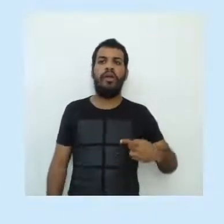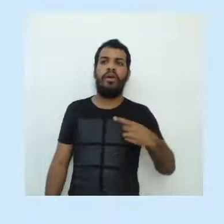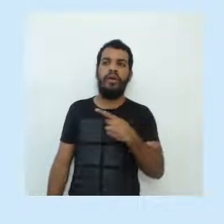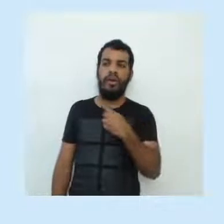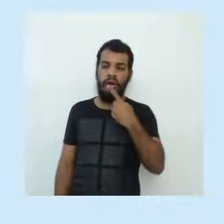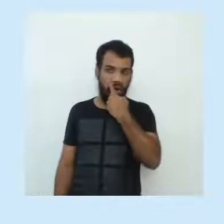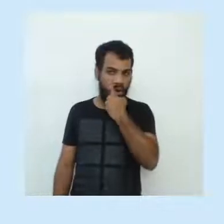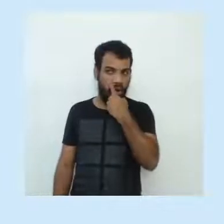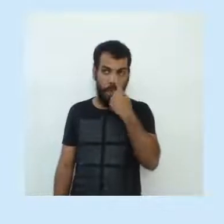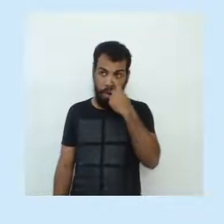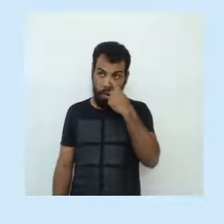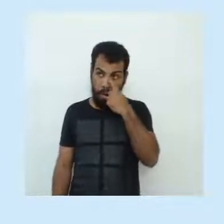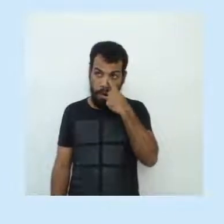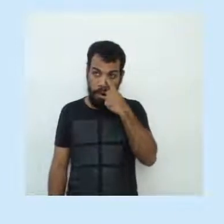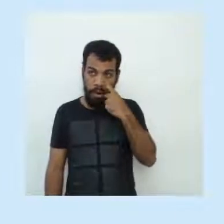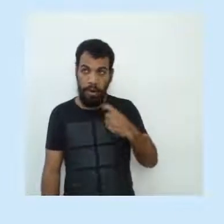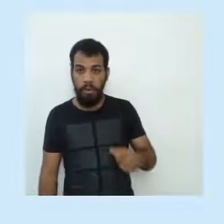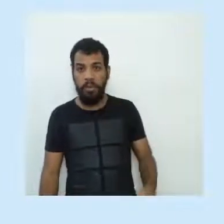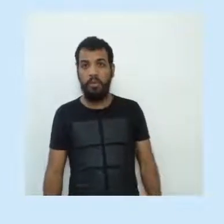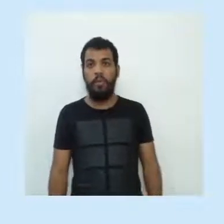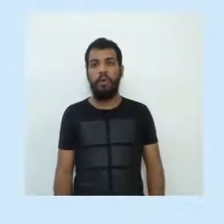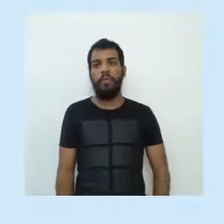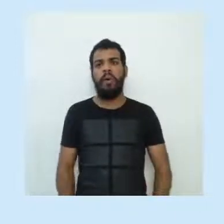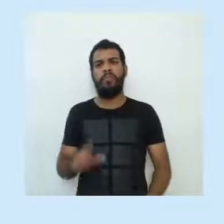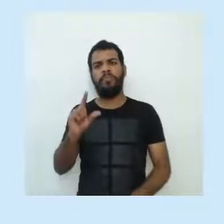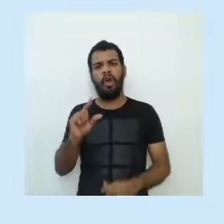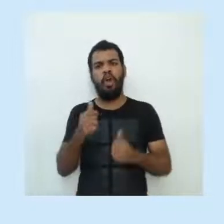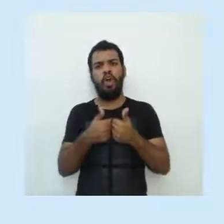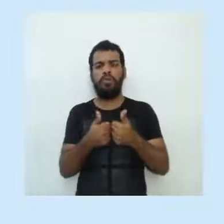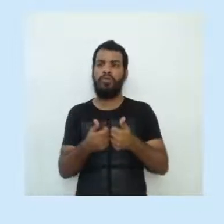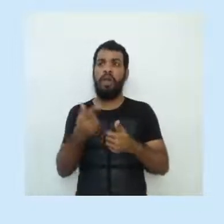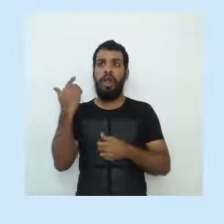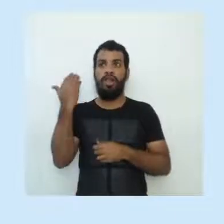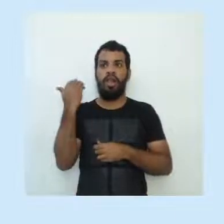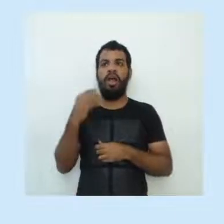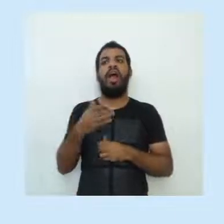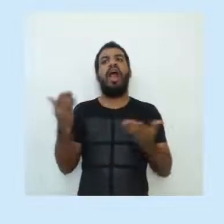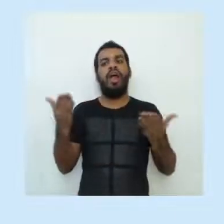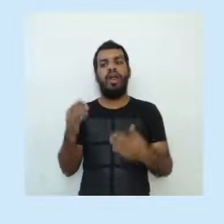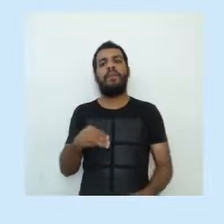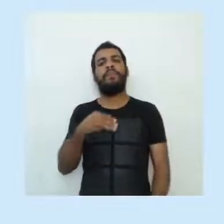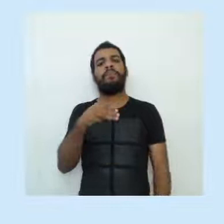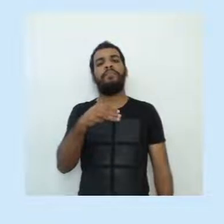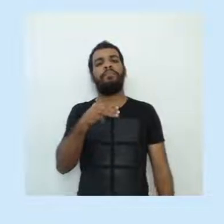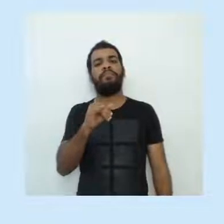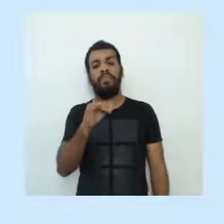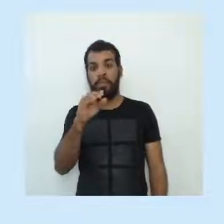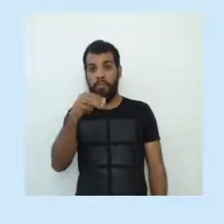ó. Micro-ônibus não tinha, agora tem. Micro-ônibus.